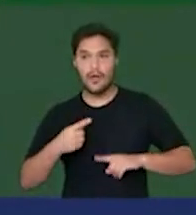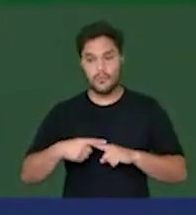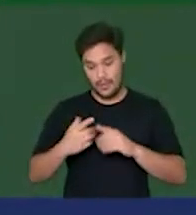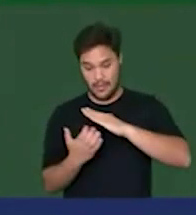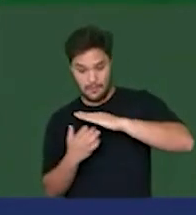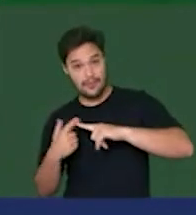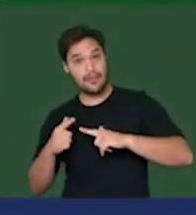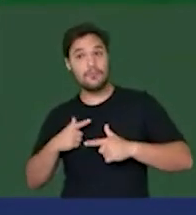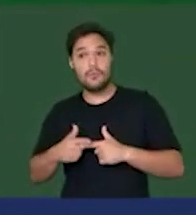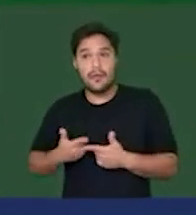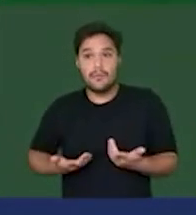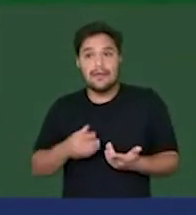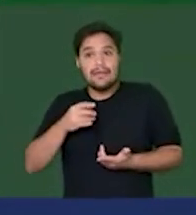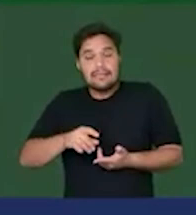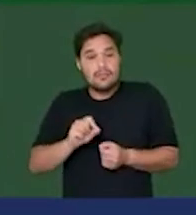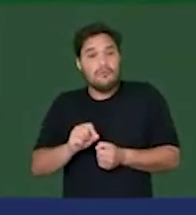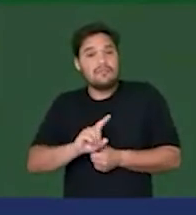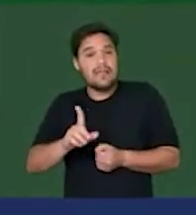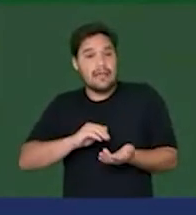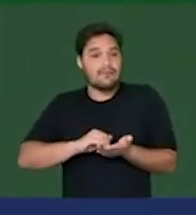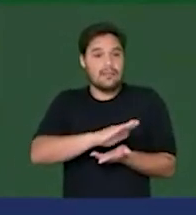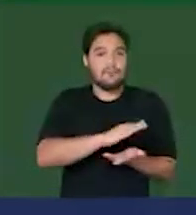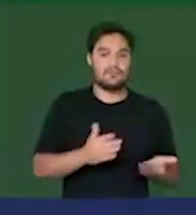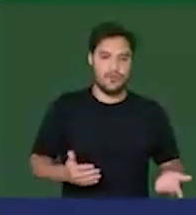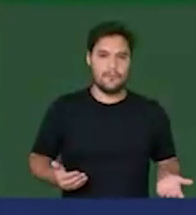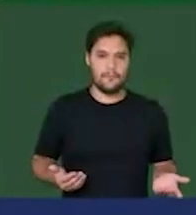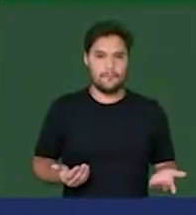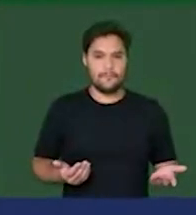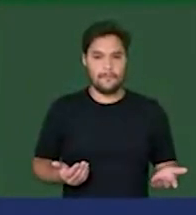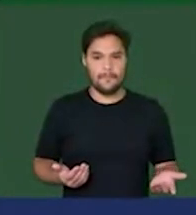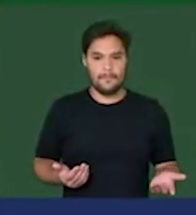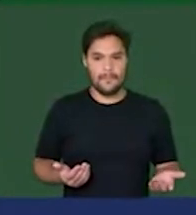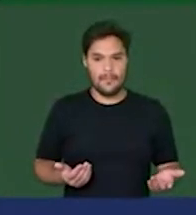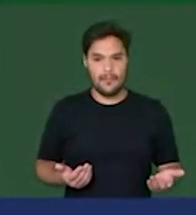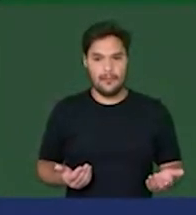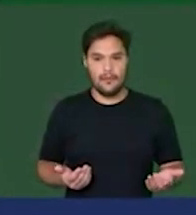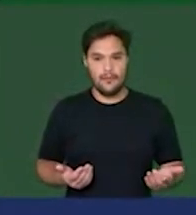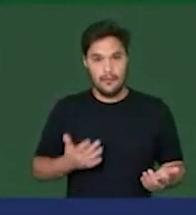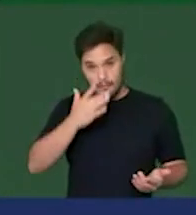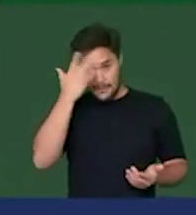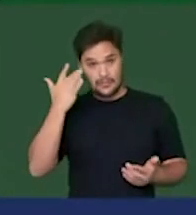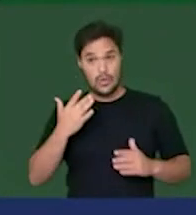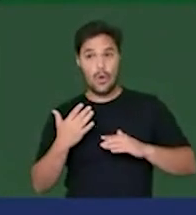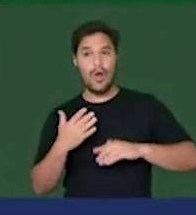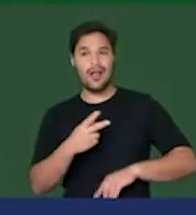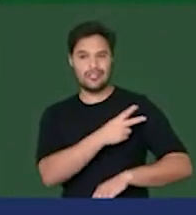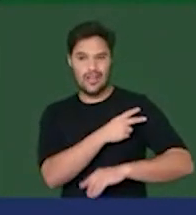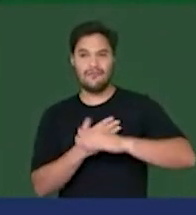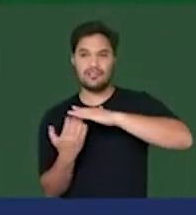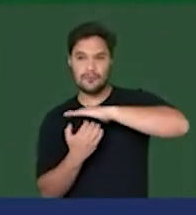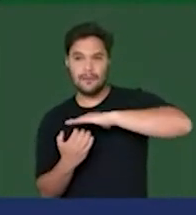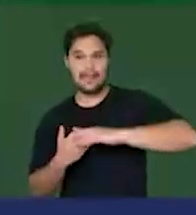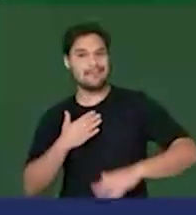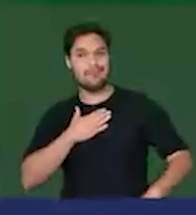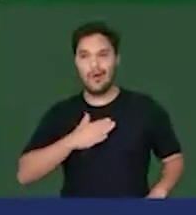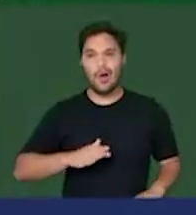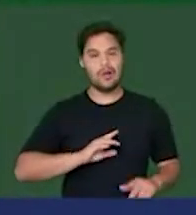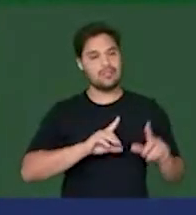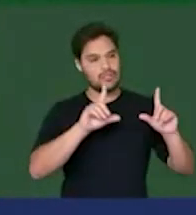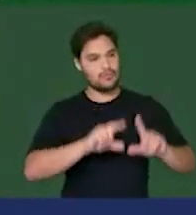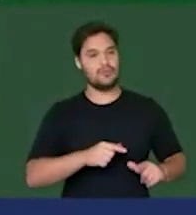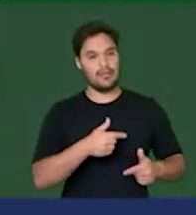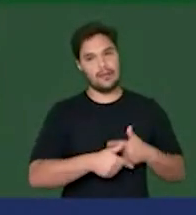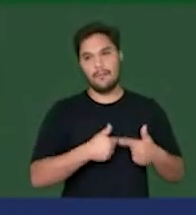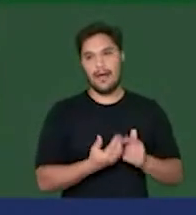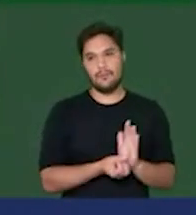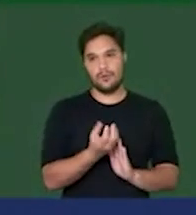está em crise. Se ele não fizer isso, ele vai mandar o funcionário embora. Nenhum dono de empresa gosta de reduzir a sua capacidade de